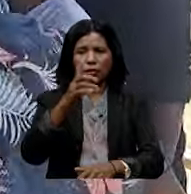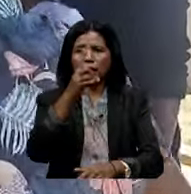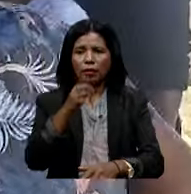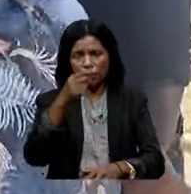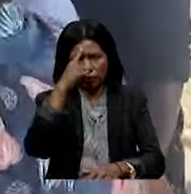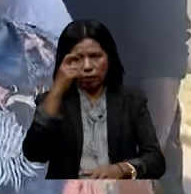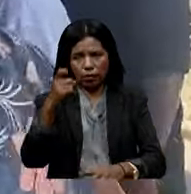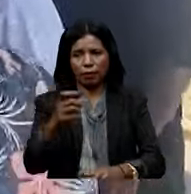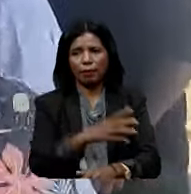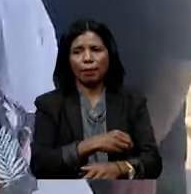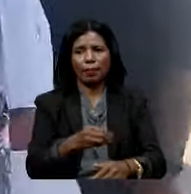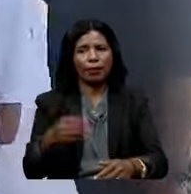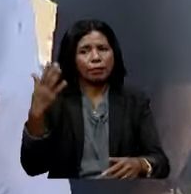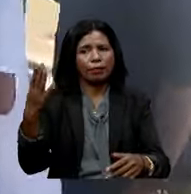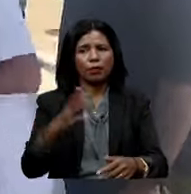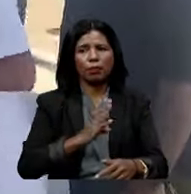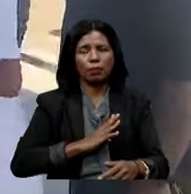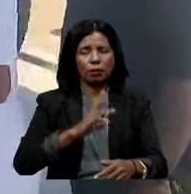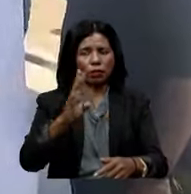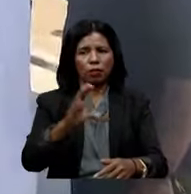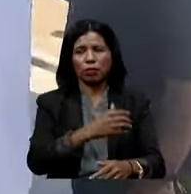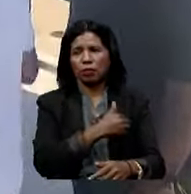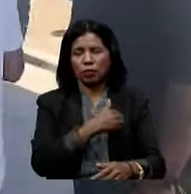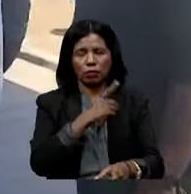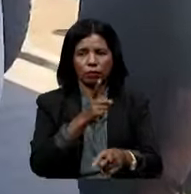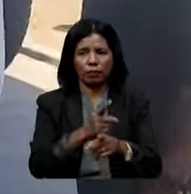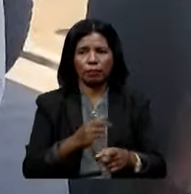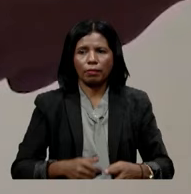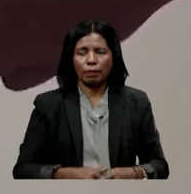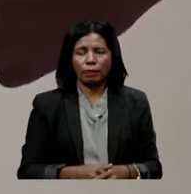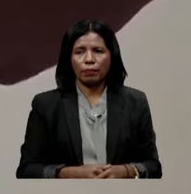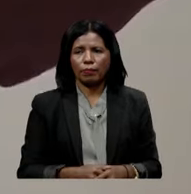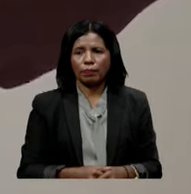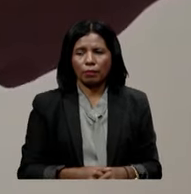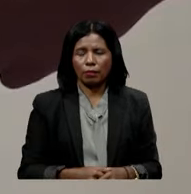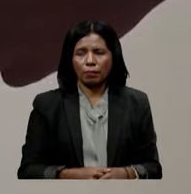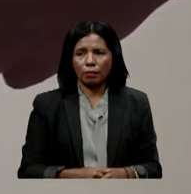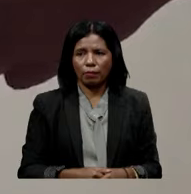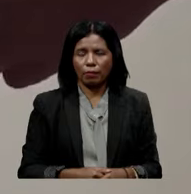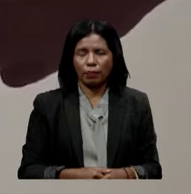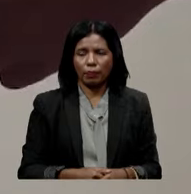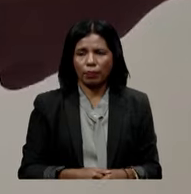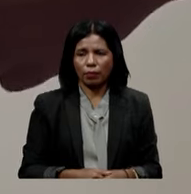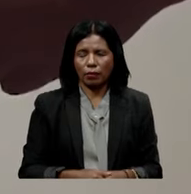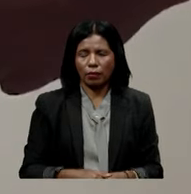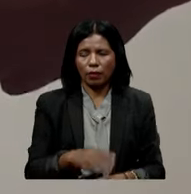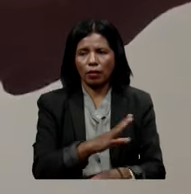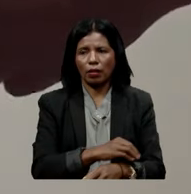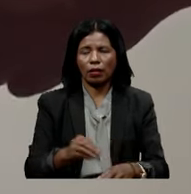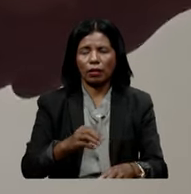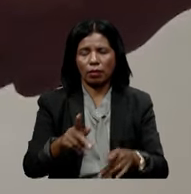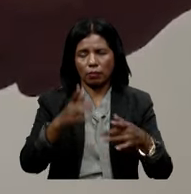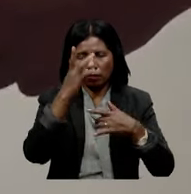tambah salah radiologia ia horex baukau sida funsiona. Depois helera paciente ini naik, naik